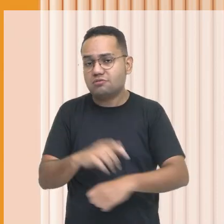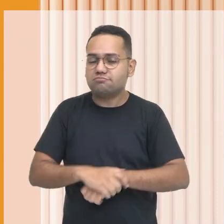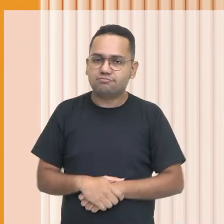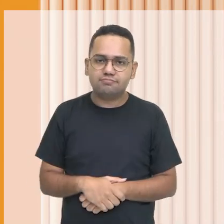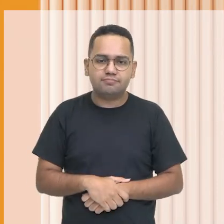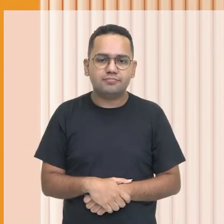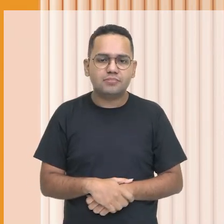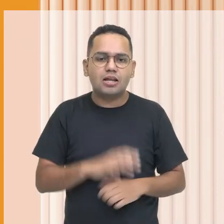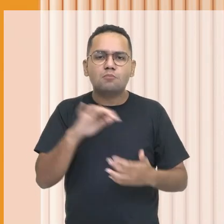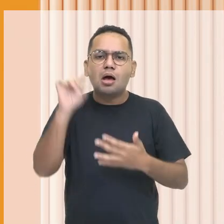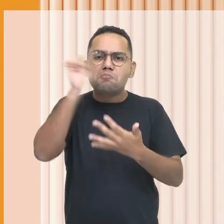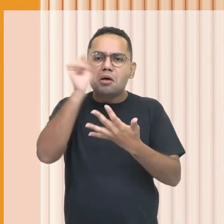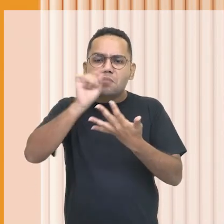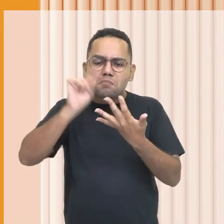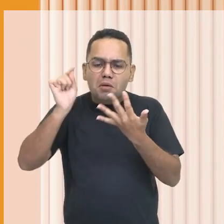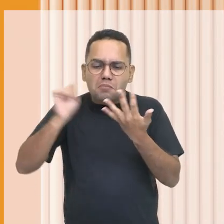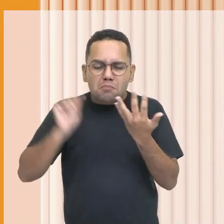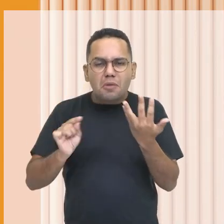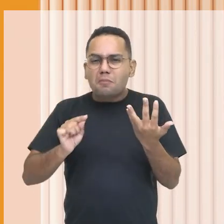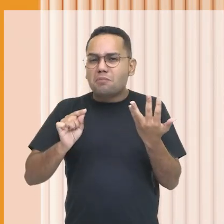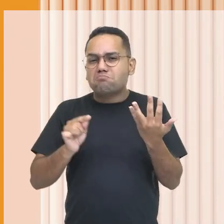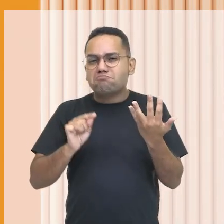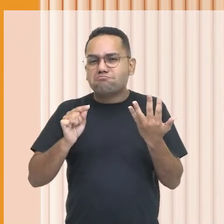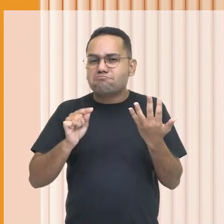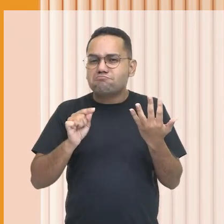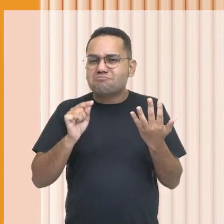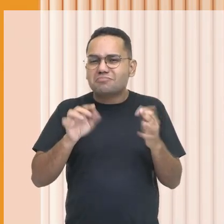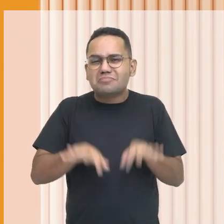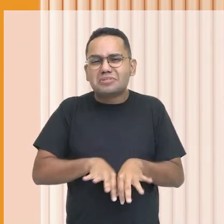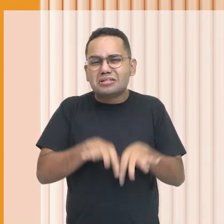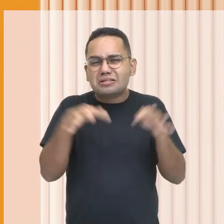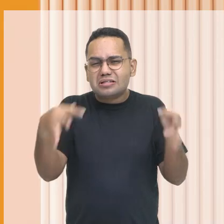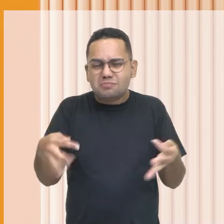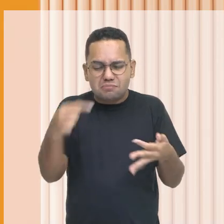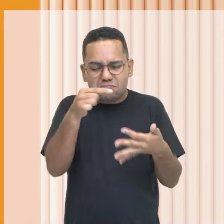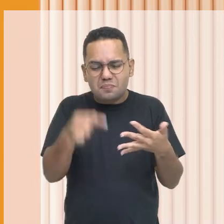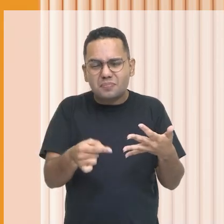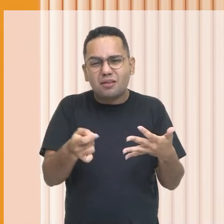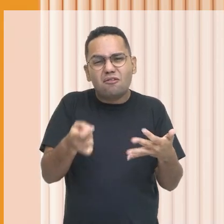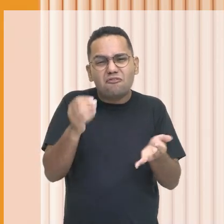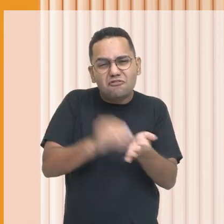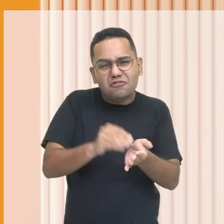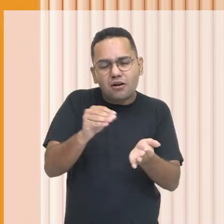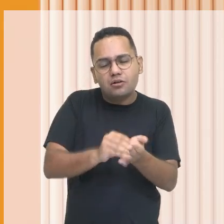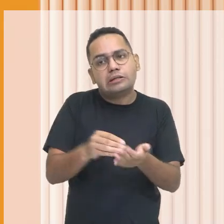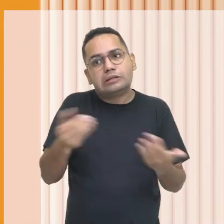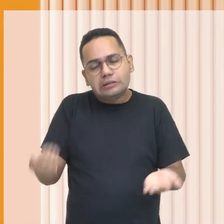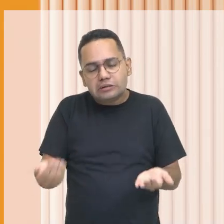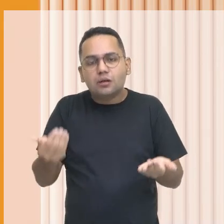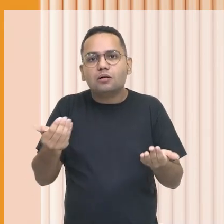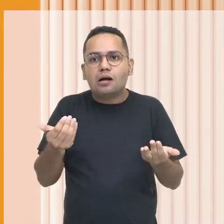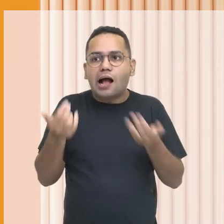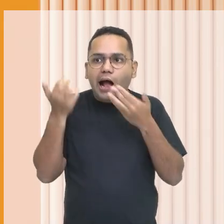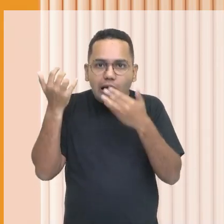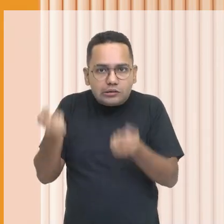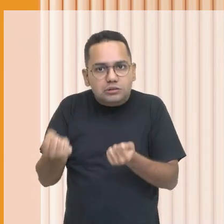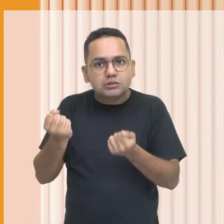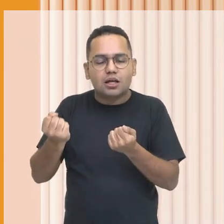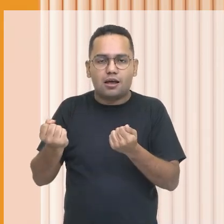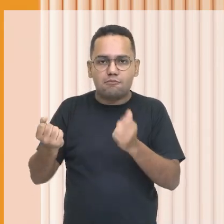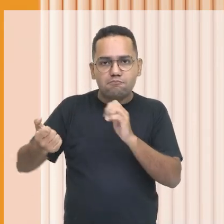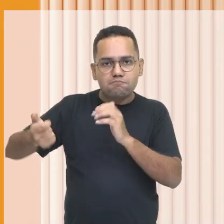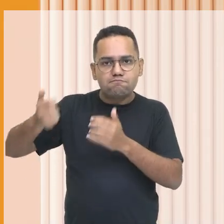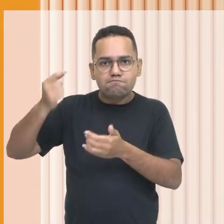condições mínimas de sobrevivência, muitas vezes aceita fazer parte dessa base eleitoral que, uma vez que recebe